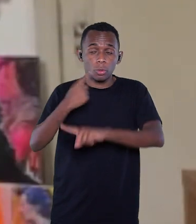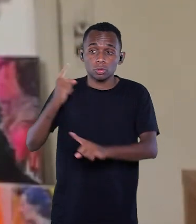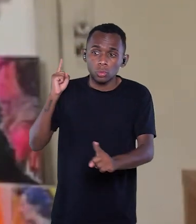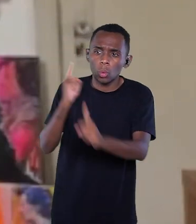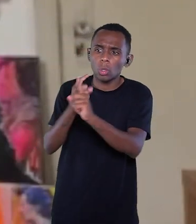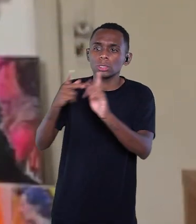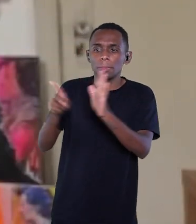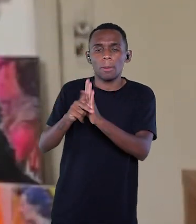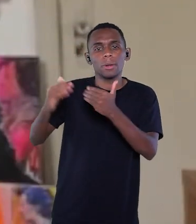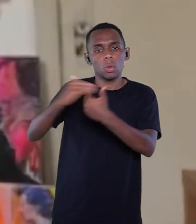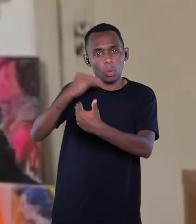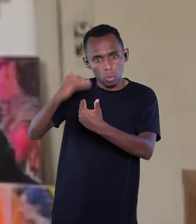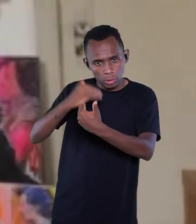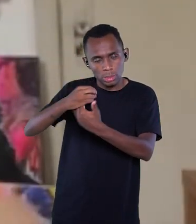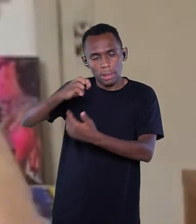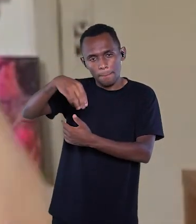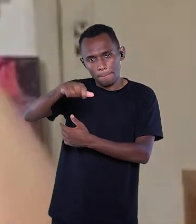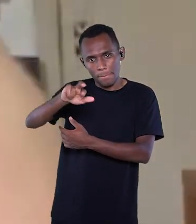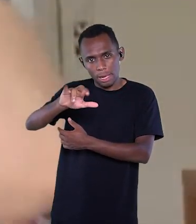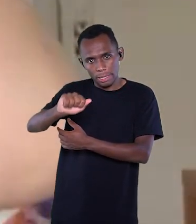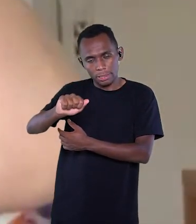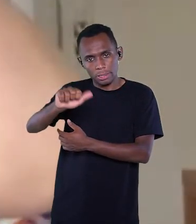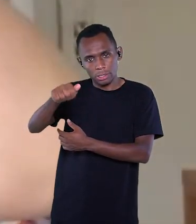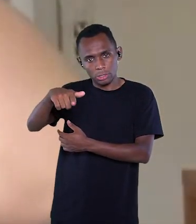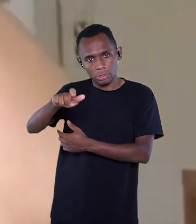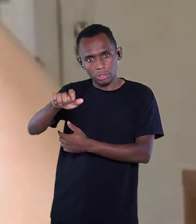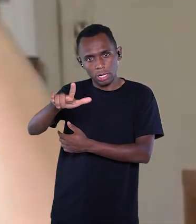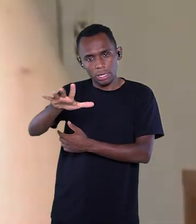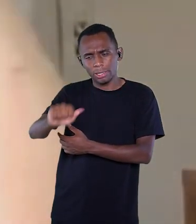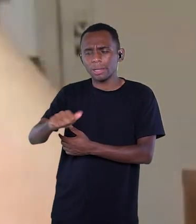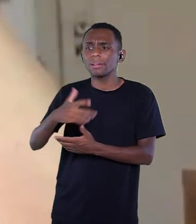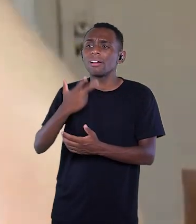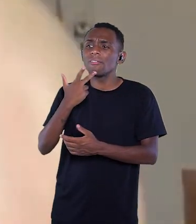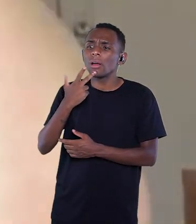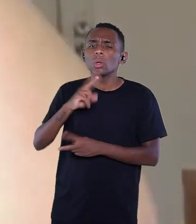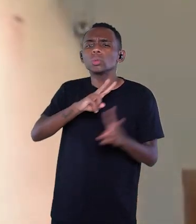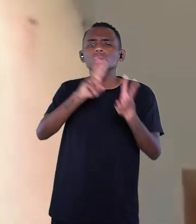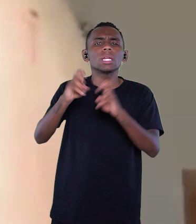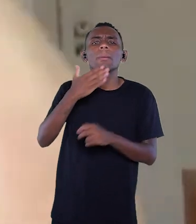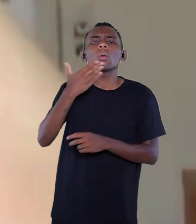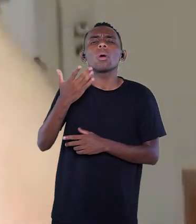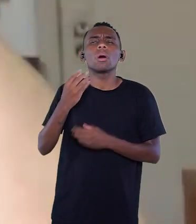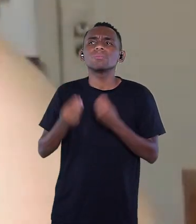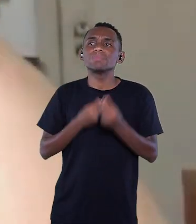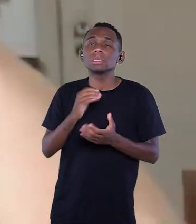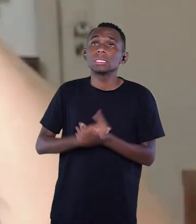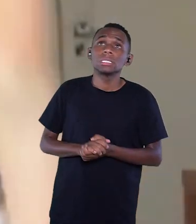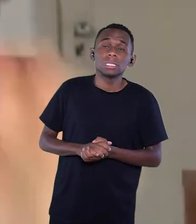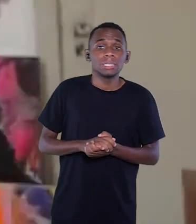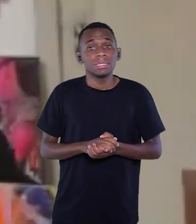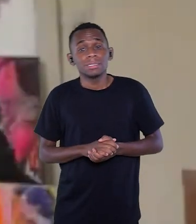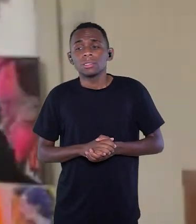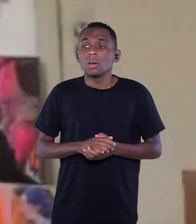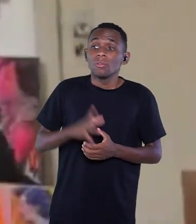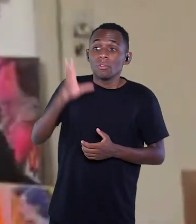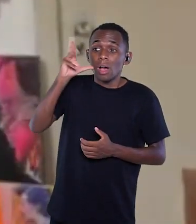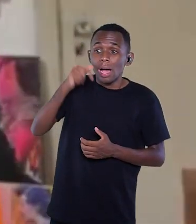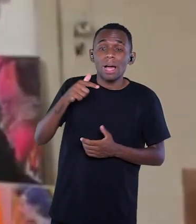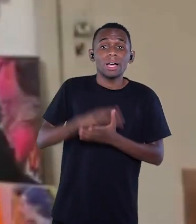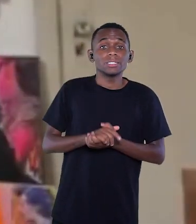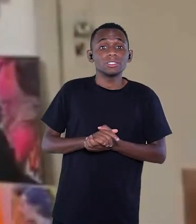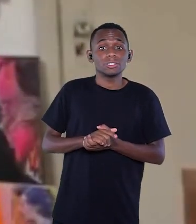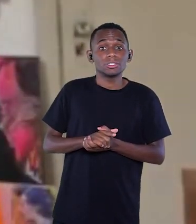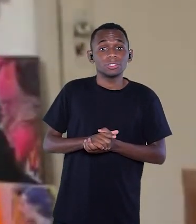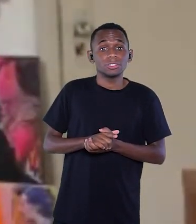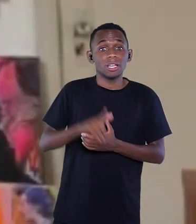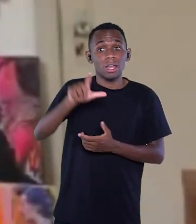encontro com a minha orientadora, que é a Maria Angélica Melende, e aí ela falou assim, e aí, o título, como que vai ser? Eu falei assim, o que você acha de